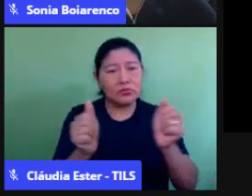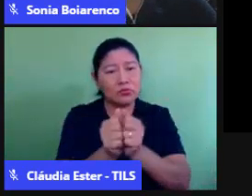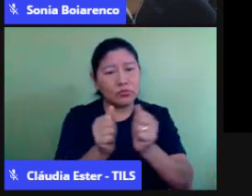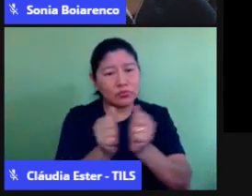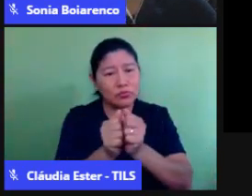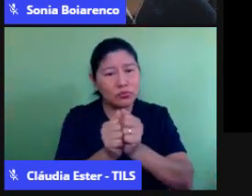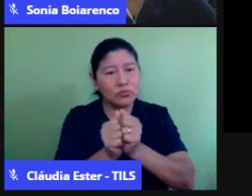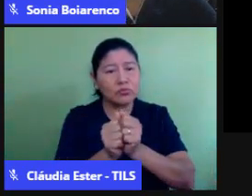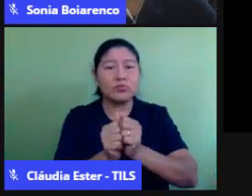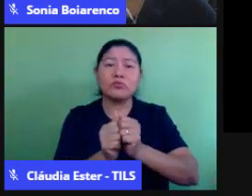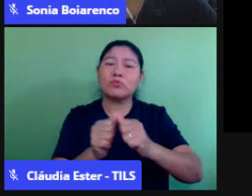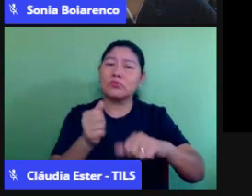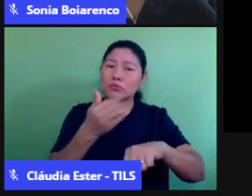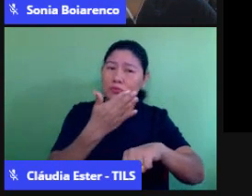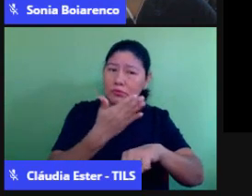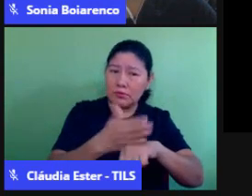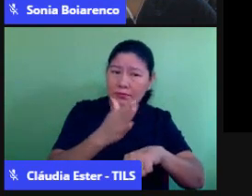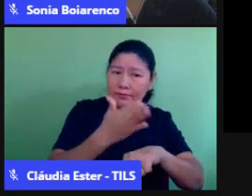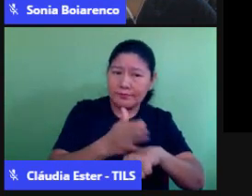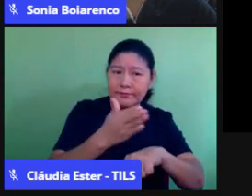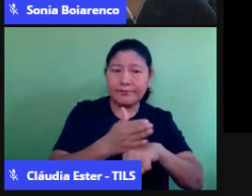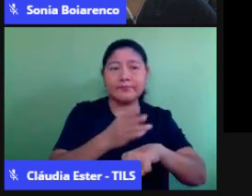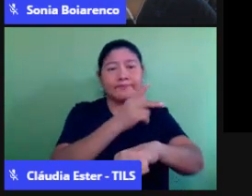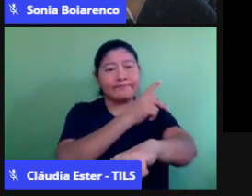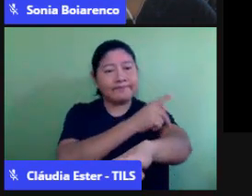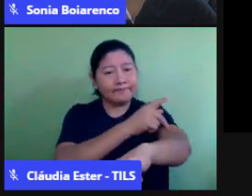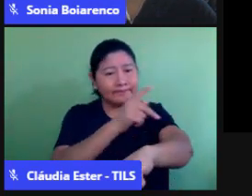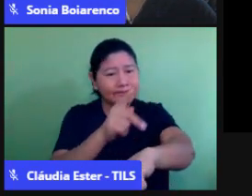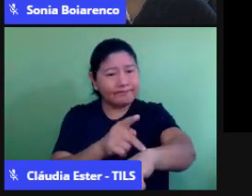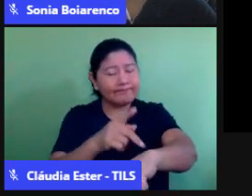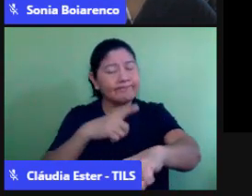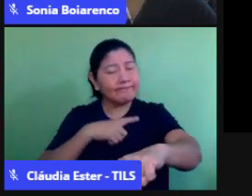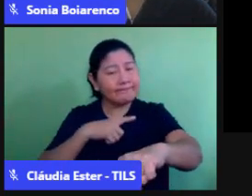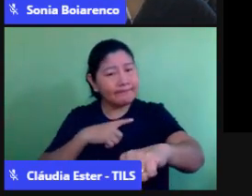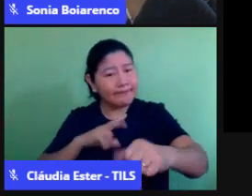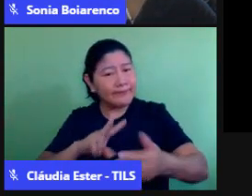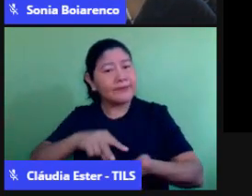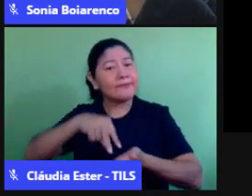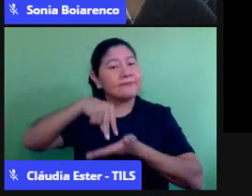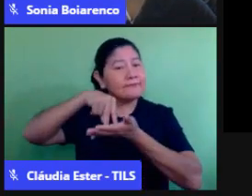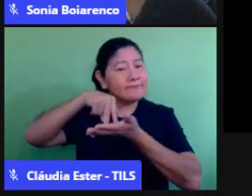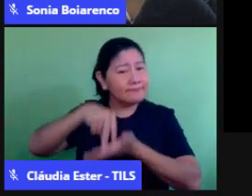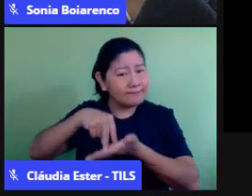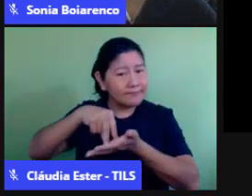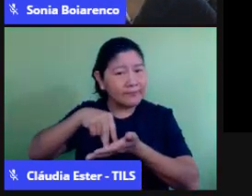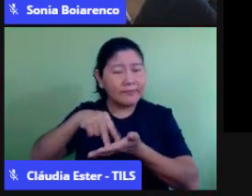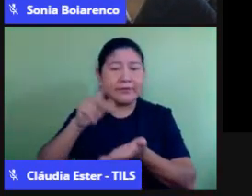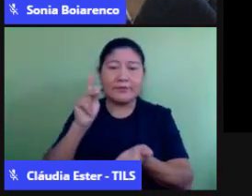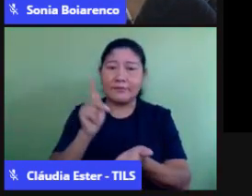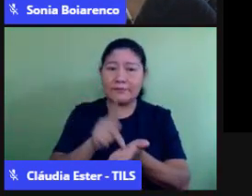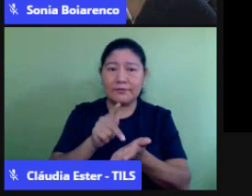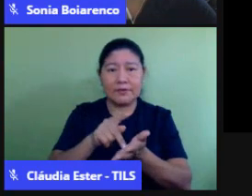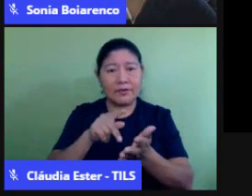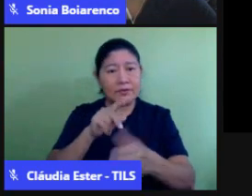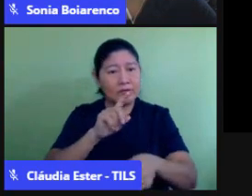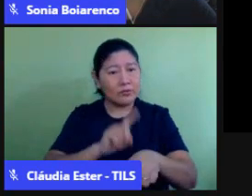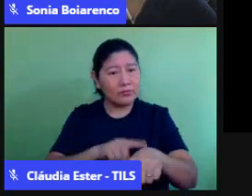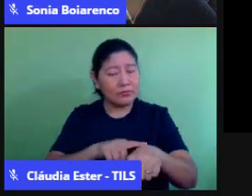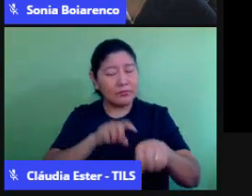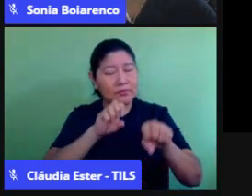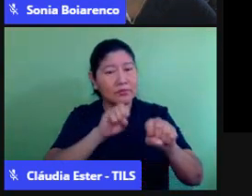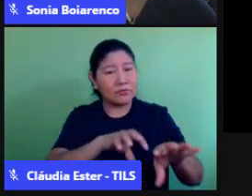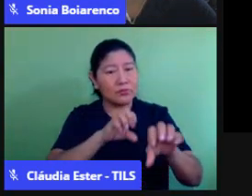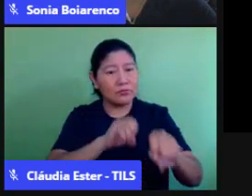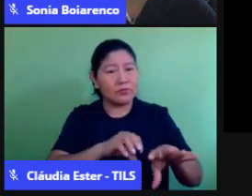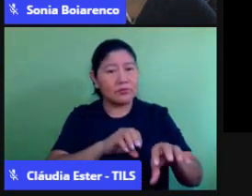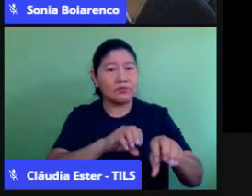mais consistência, né, elas tenham mais concretude nesse momento de ensino remoto, na transição para o